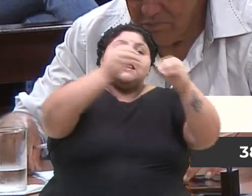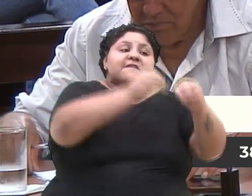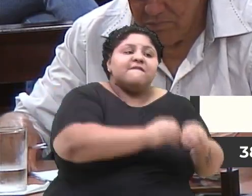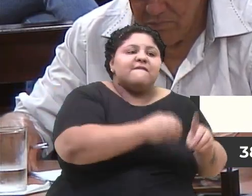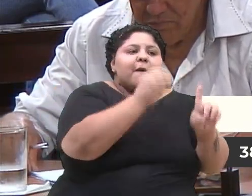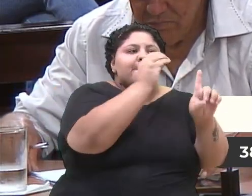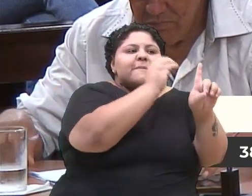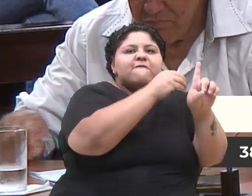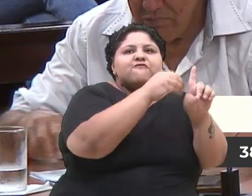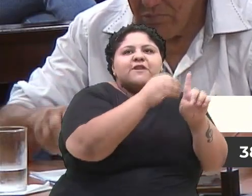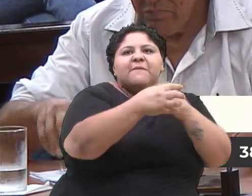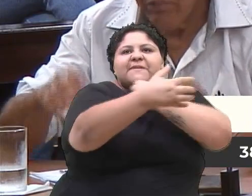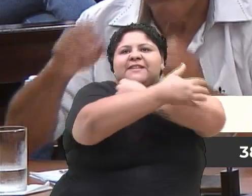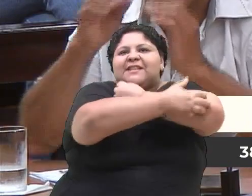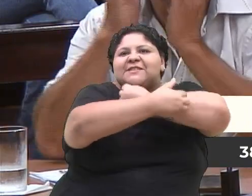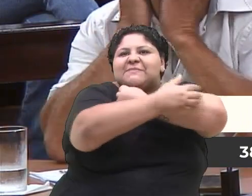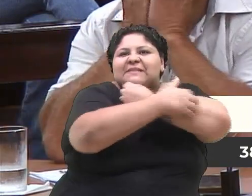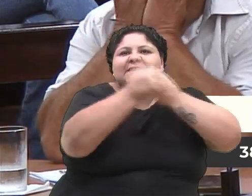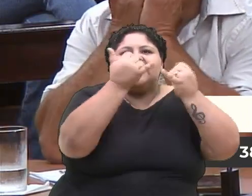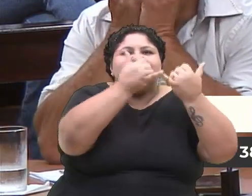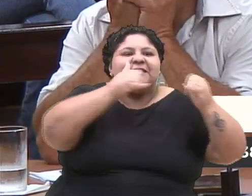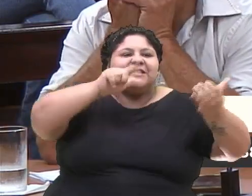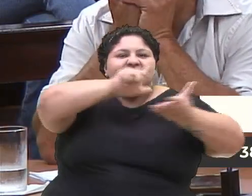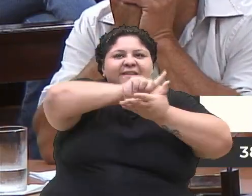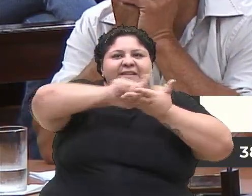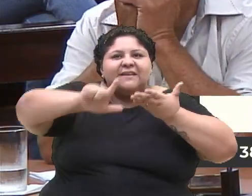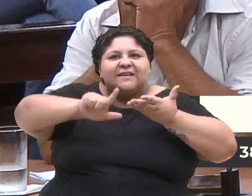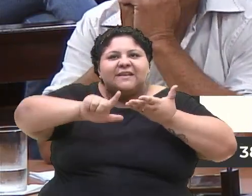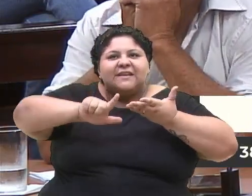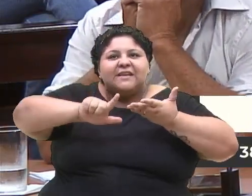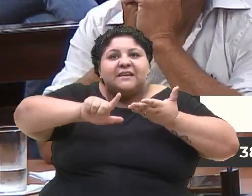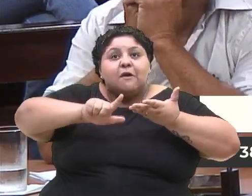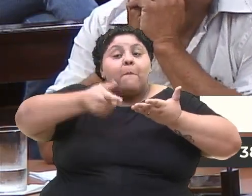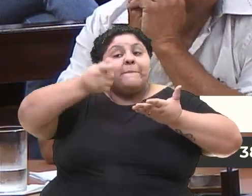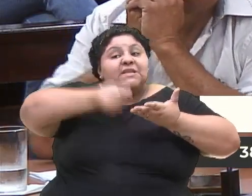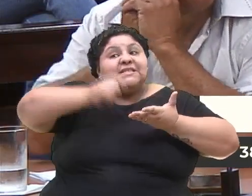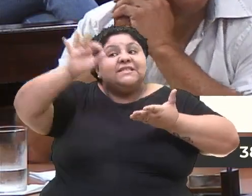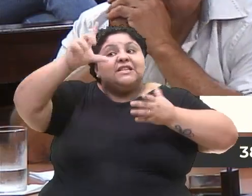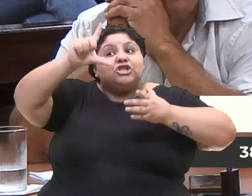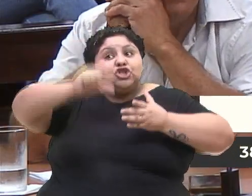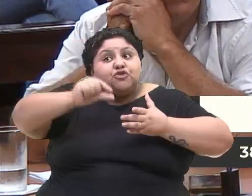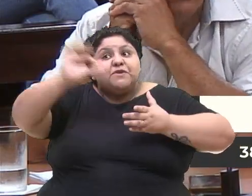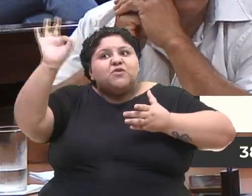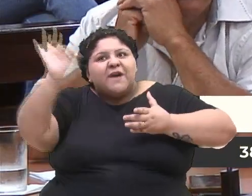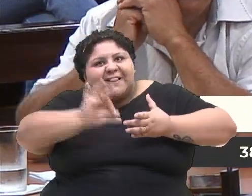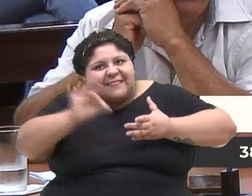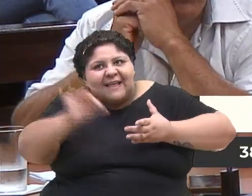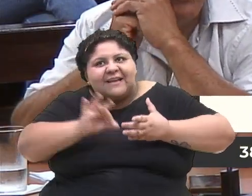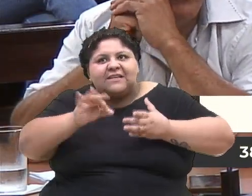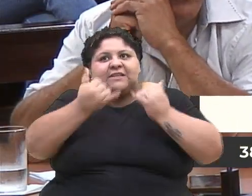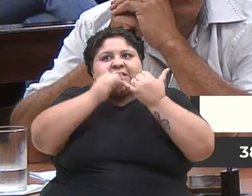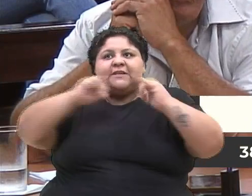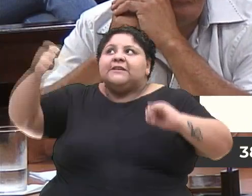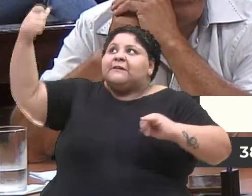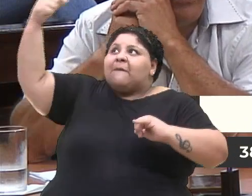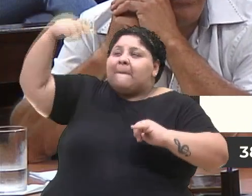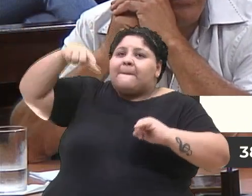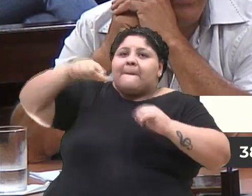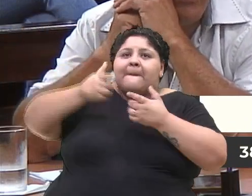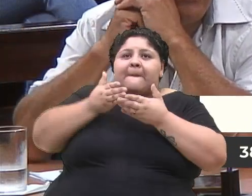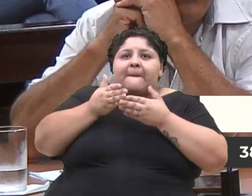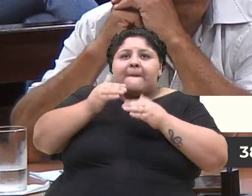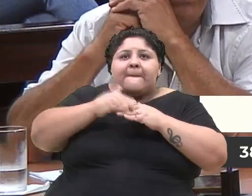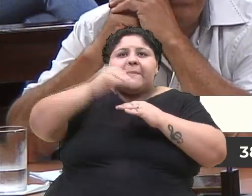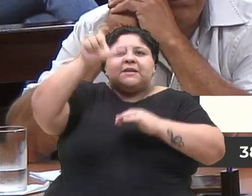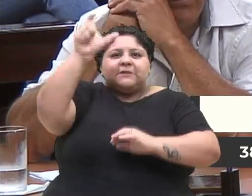acessível. E para isso tem que tirar essa taxação de energia solar, tem que reduzir os impostos para que mais pessoas tenham acesso a